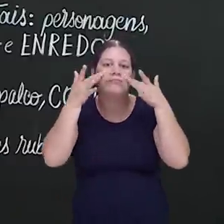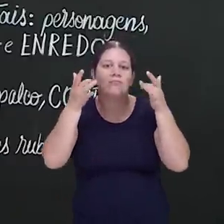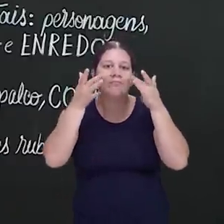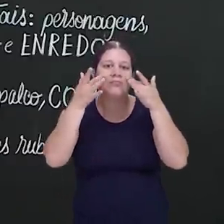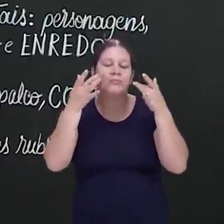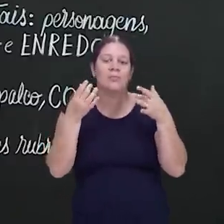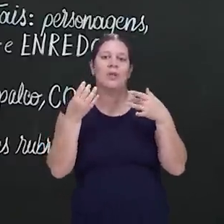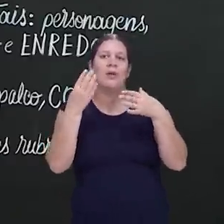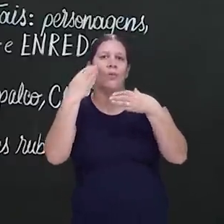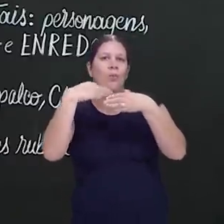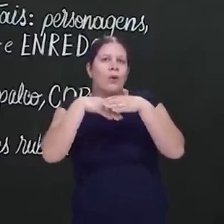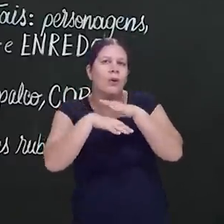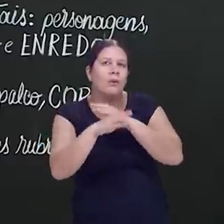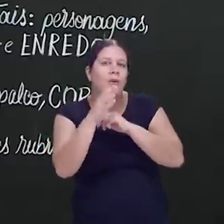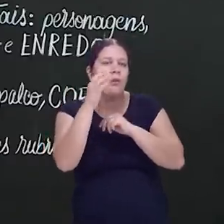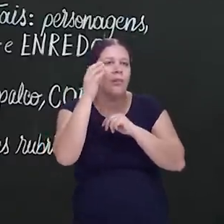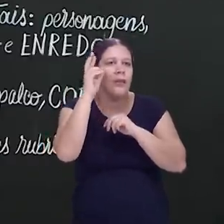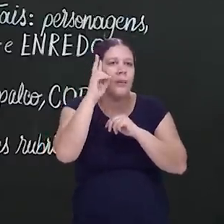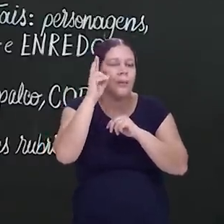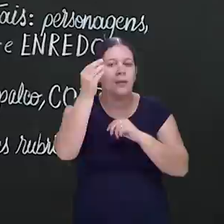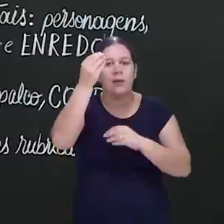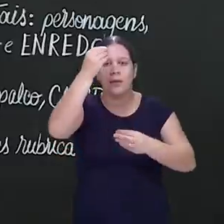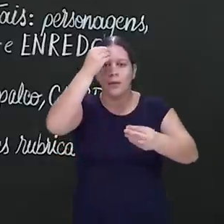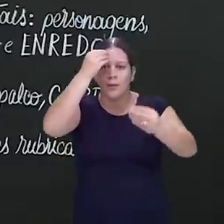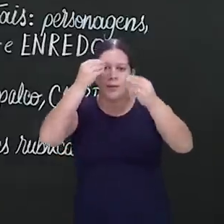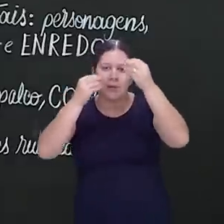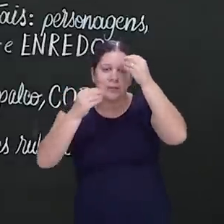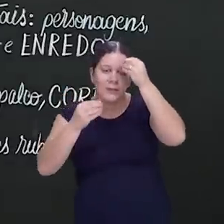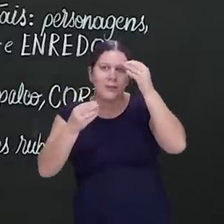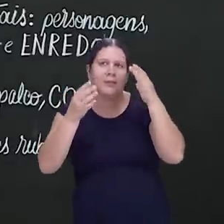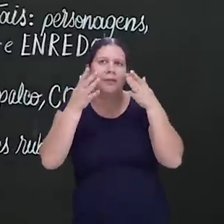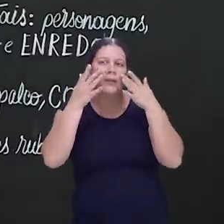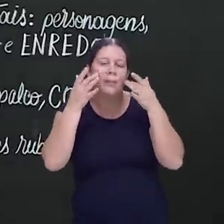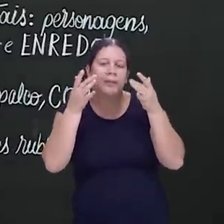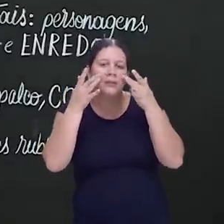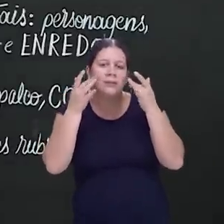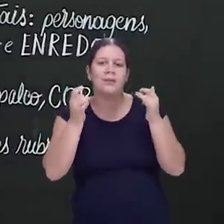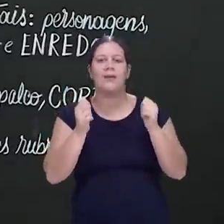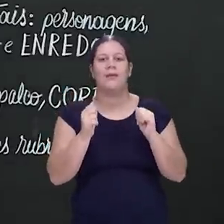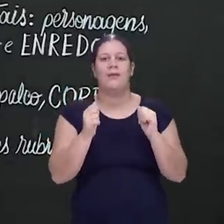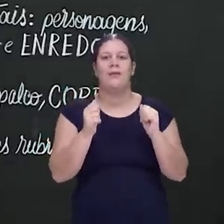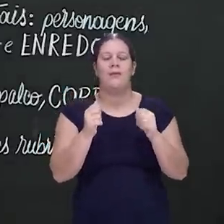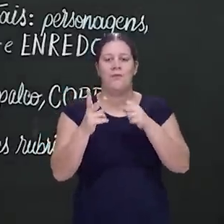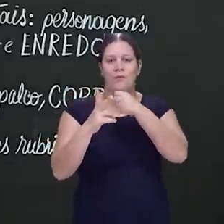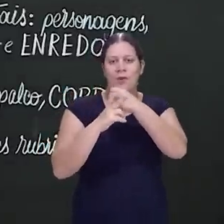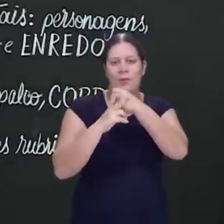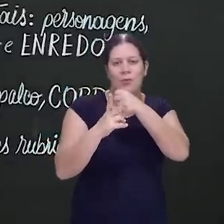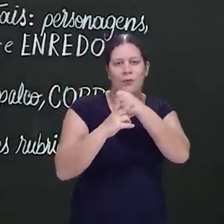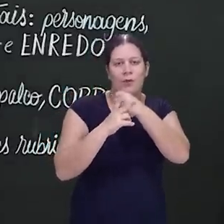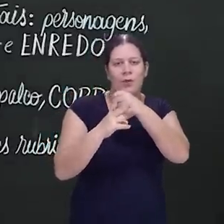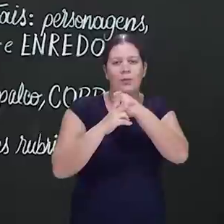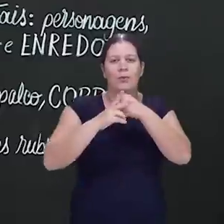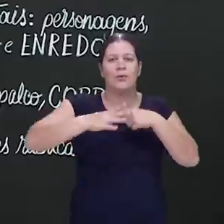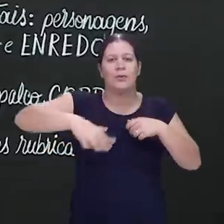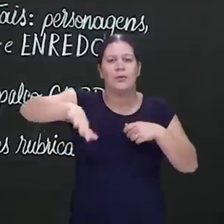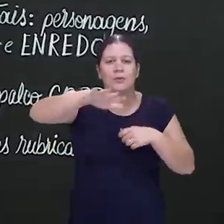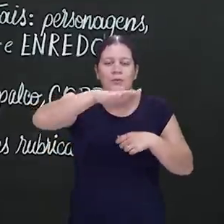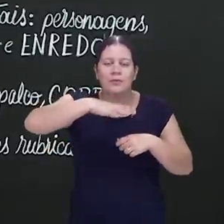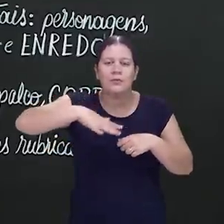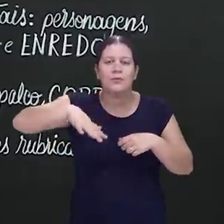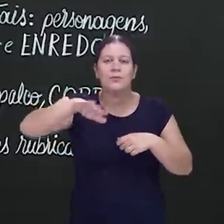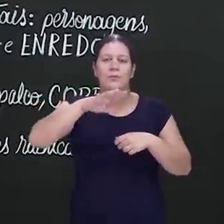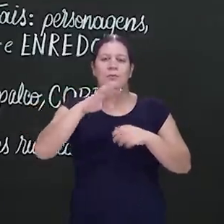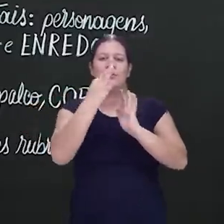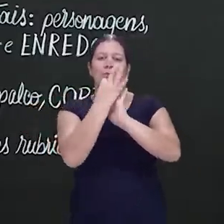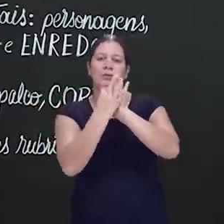Guarda alguns desses verbos, né? Representar, encenar, dramatizar, que são verbos que compõem o campo desse